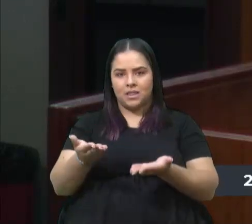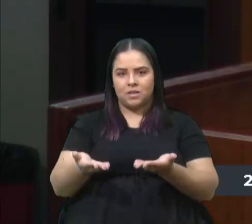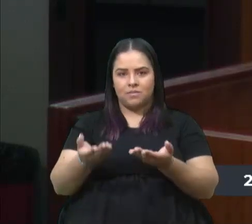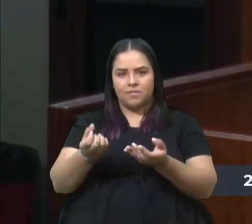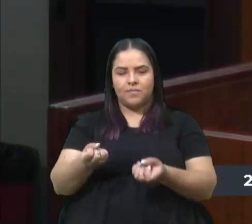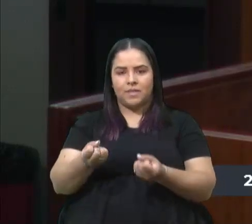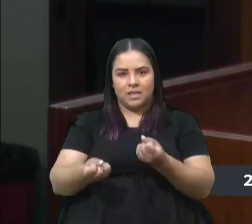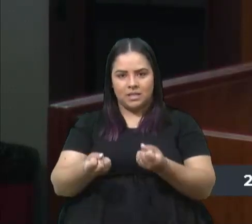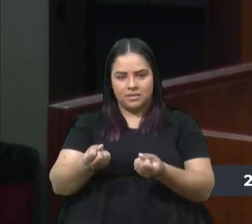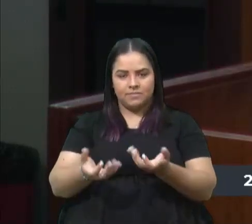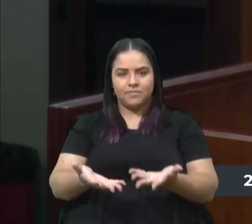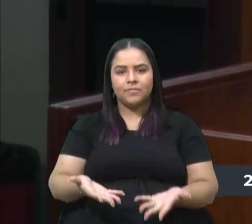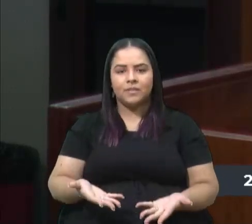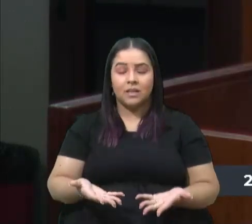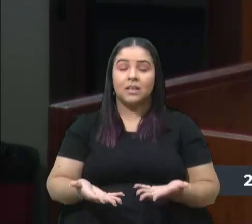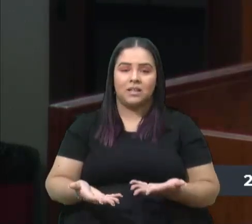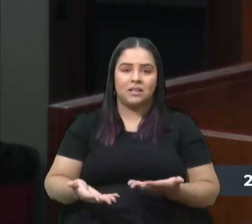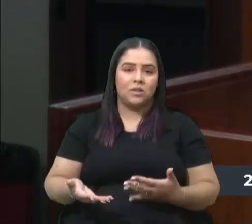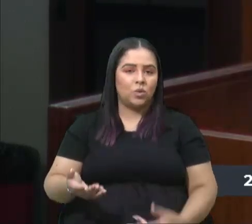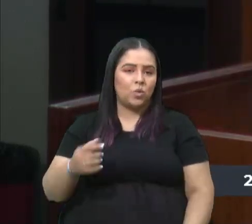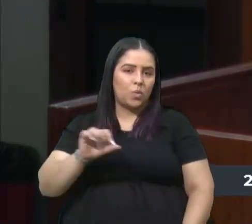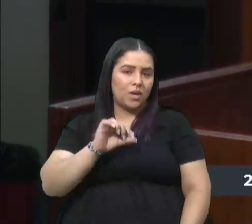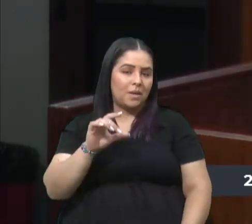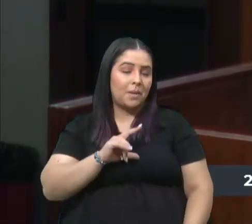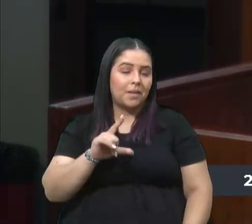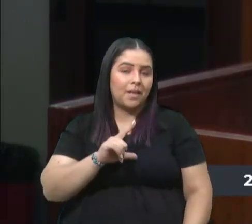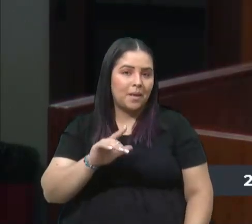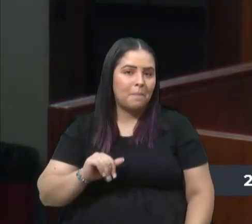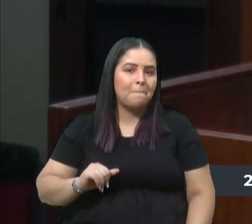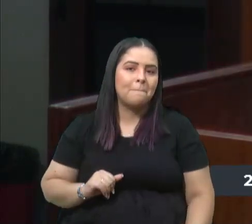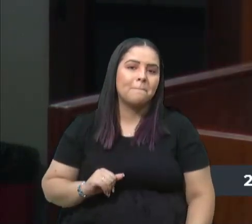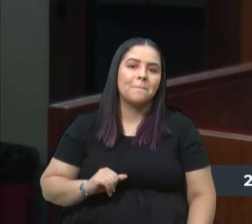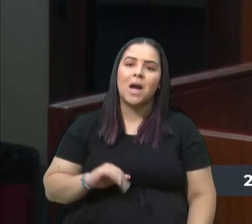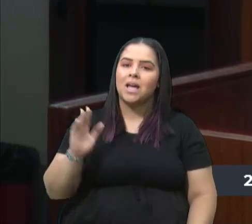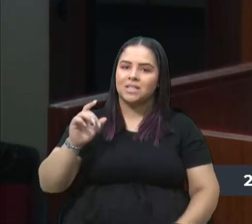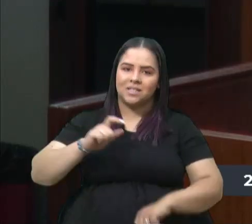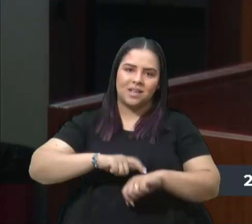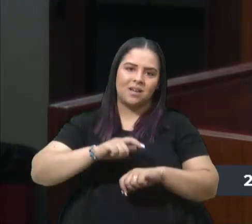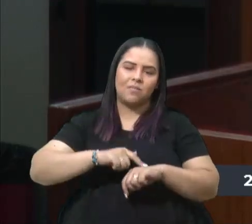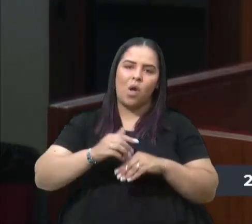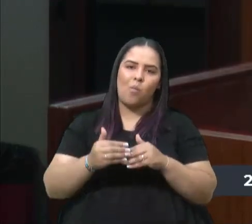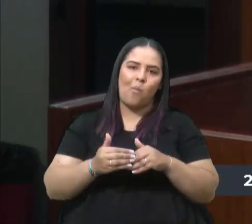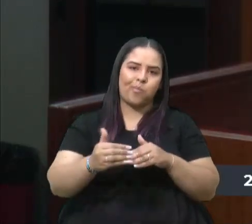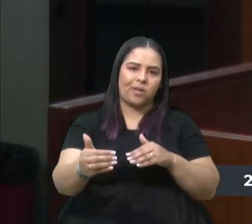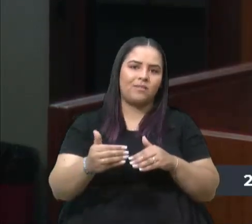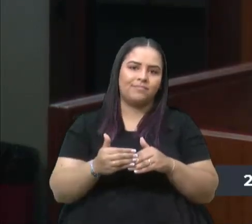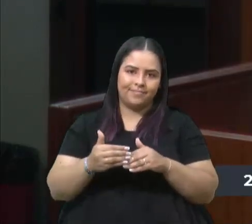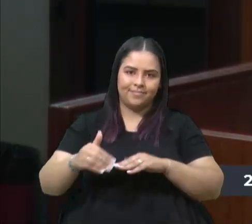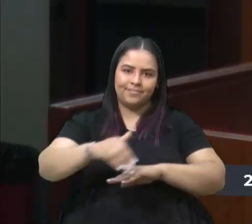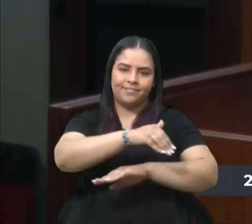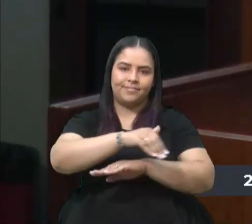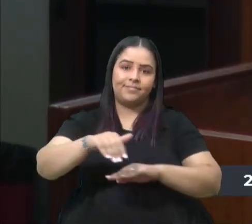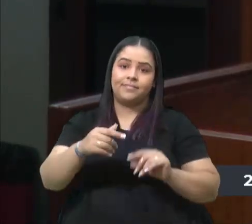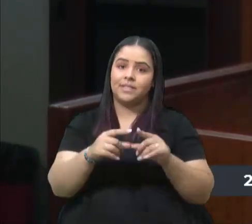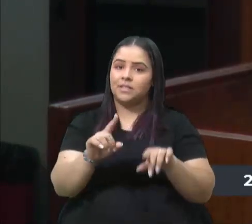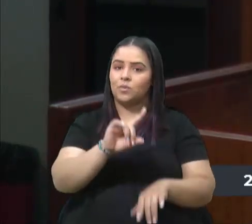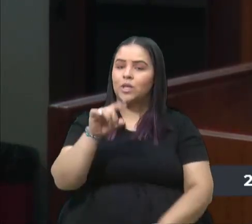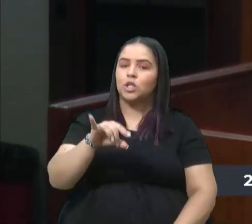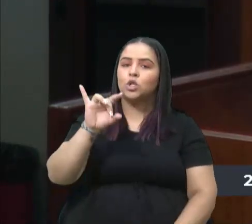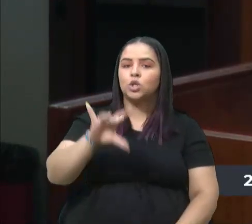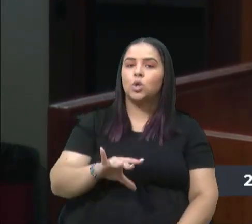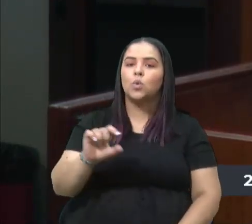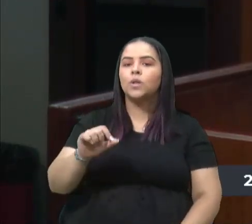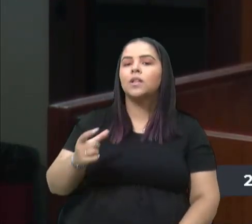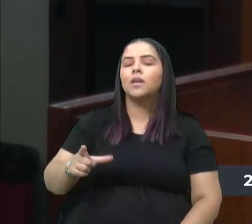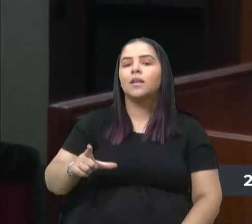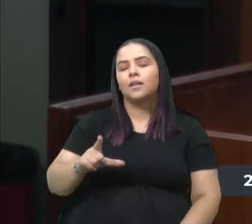útil dos asfaltos fosse muito maior. Fosse muito maior, e talvez não é só muito maior a questão da